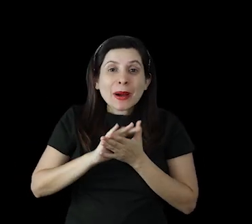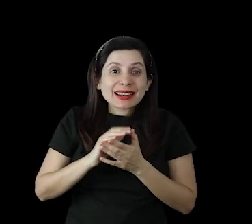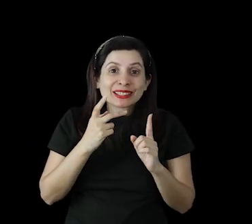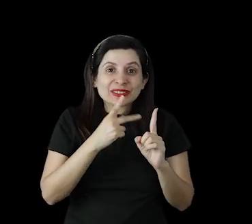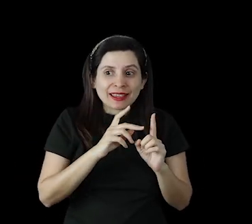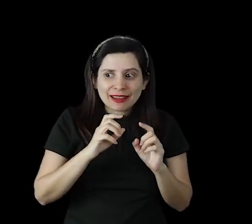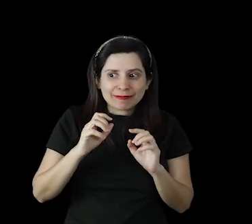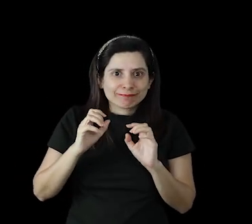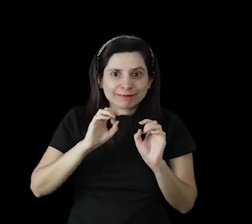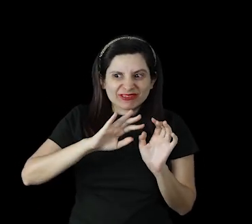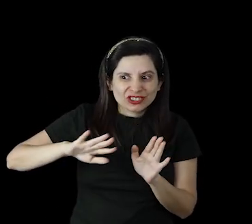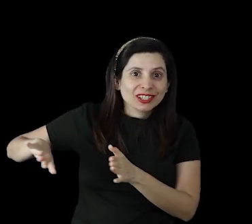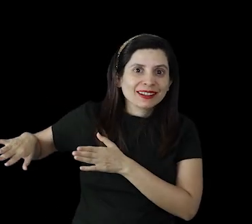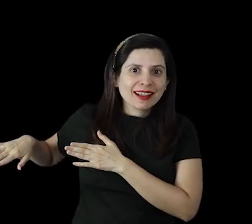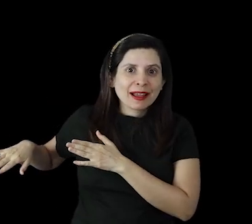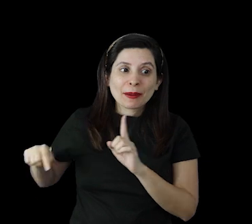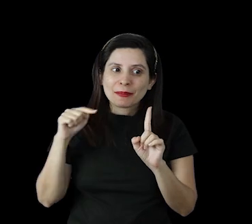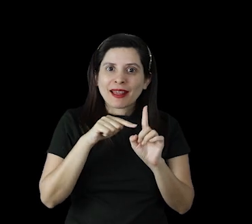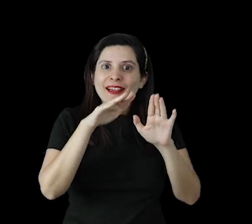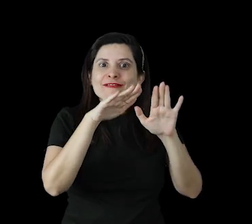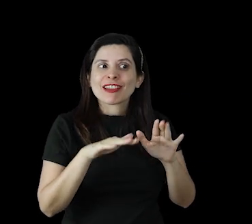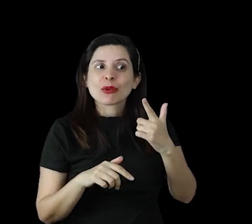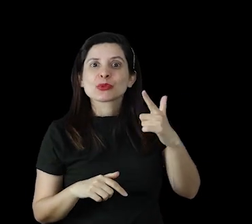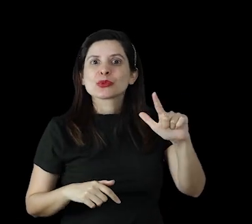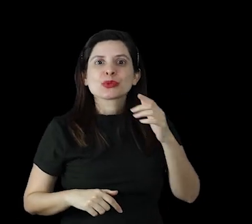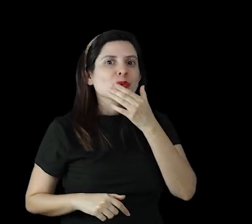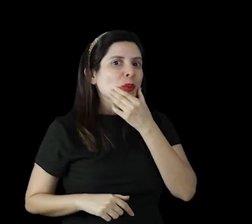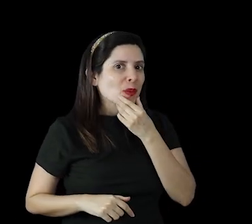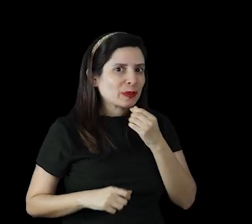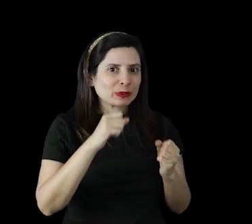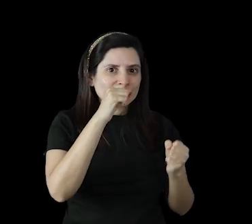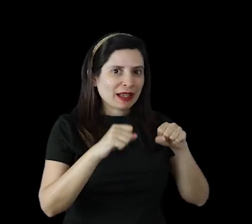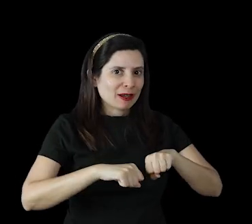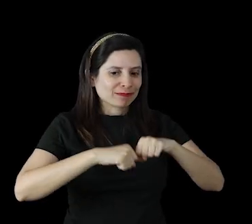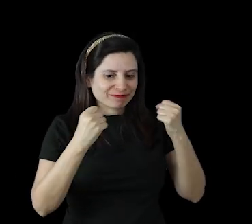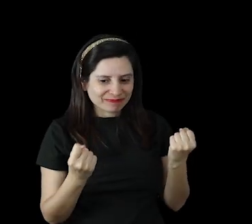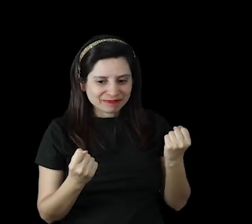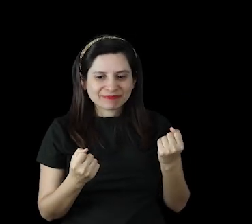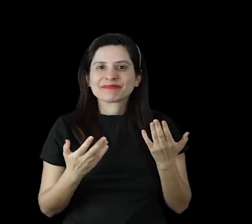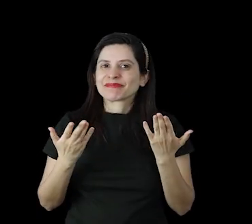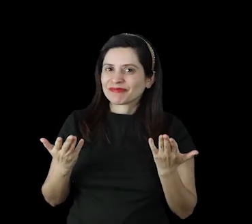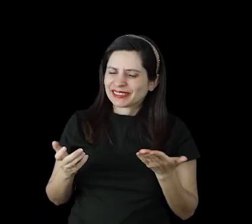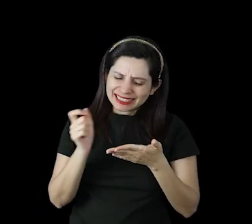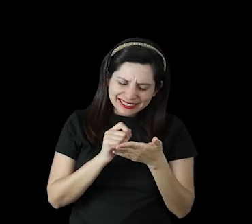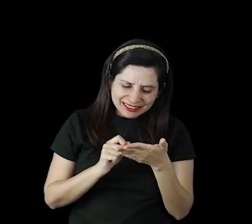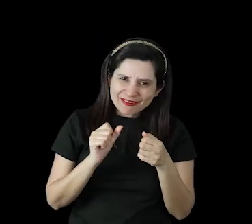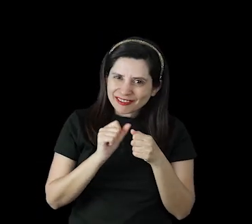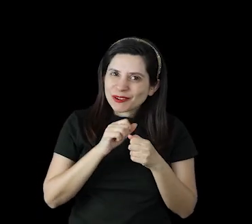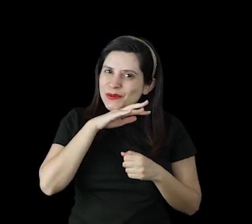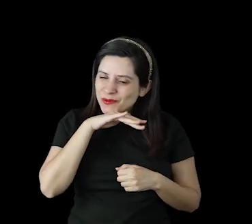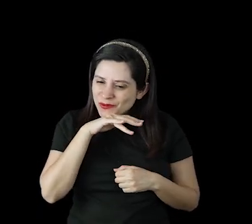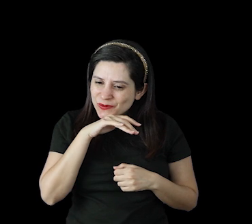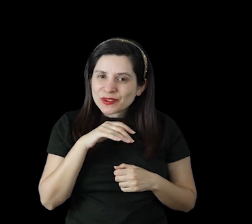ela poder ficar com ele. E aí é tão interessante que a gente, mesmo eles querendo fazer alguma coisa ruim, a